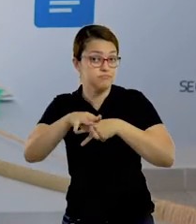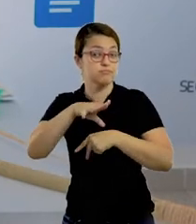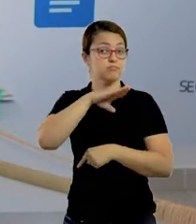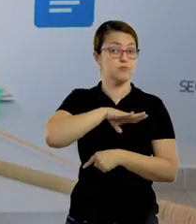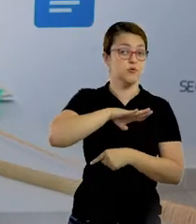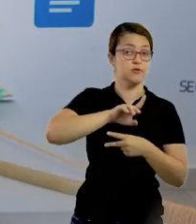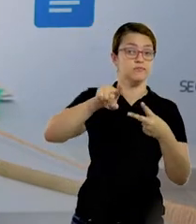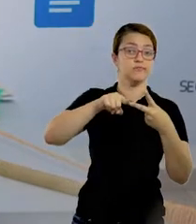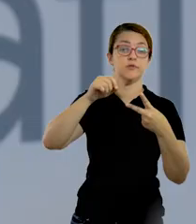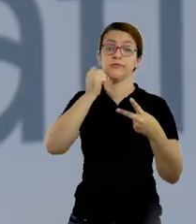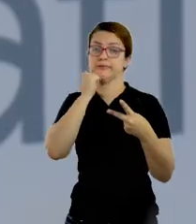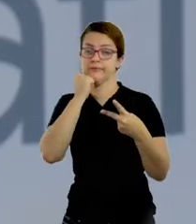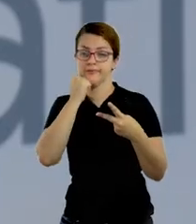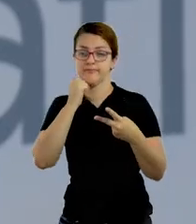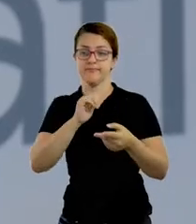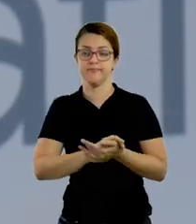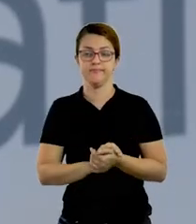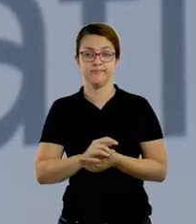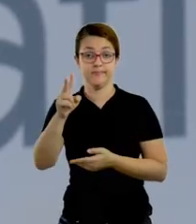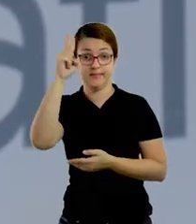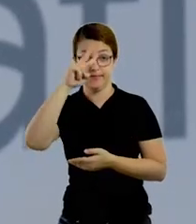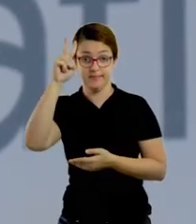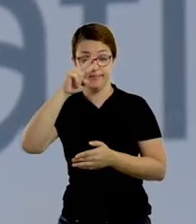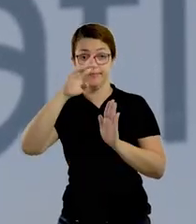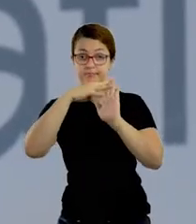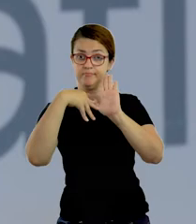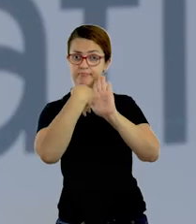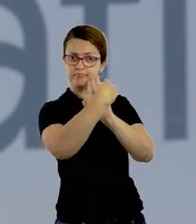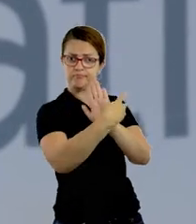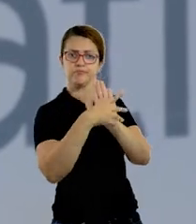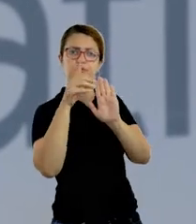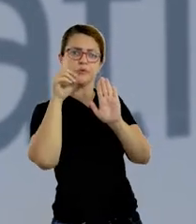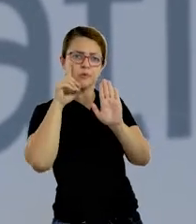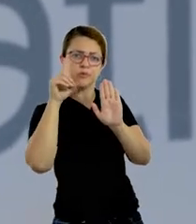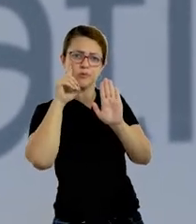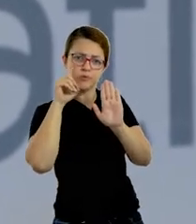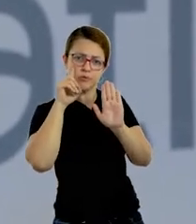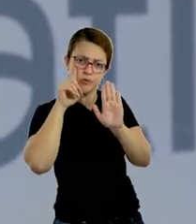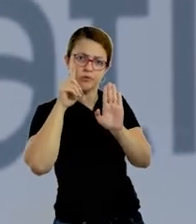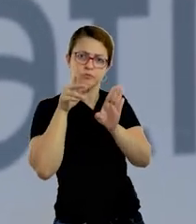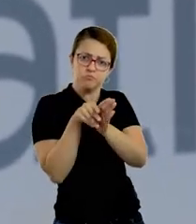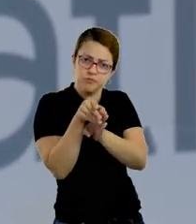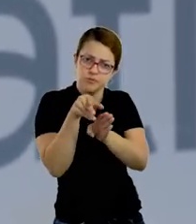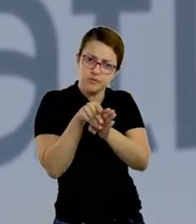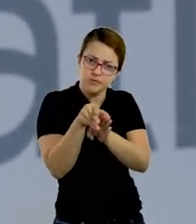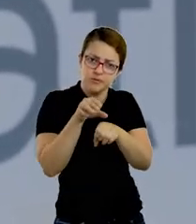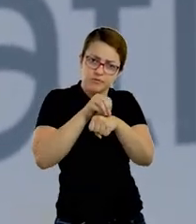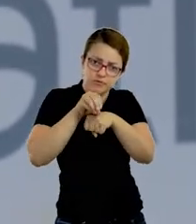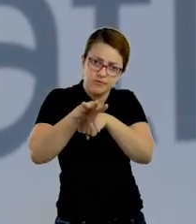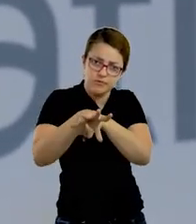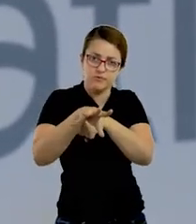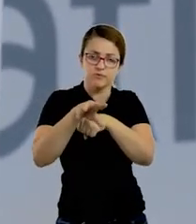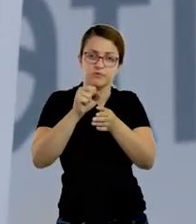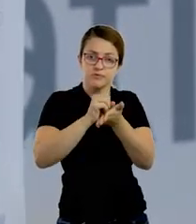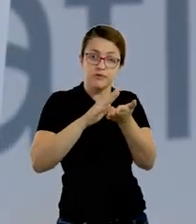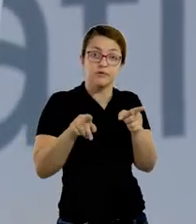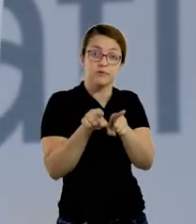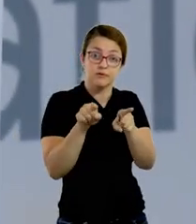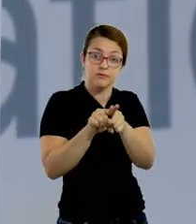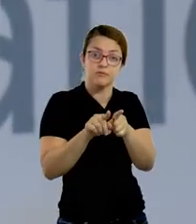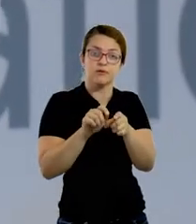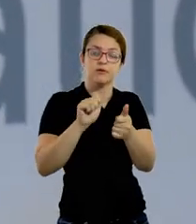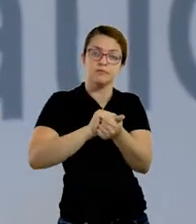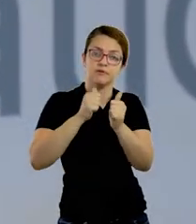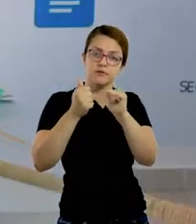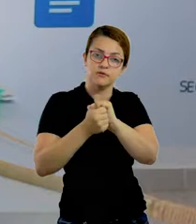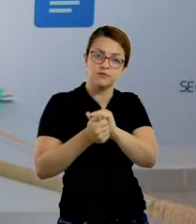portuguesa e uma de ciências. Lembrando que todos os dias tem propostas de atividades e dentro delas tem uma adaptação para estudantes